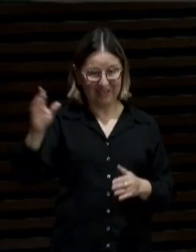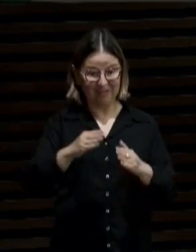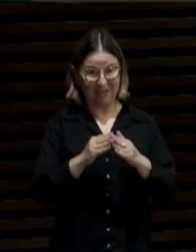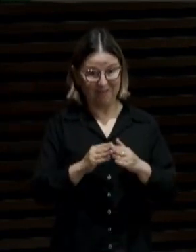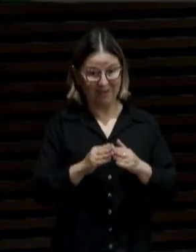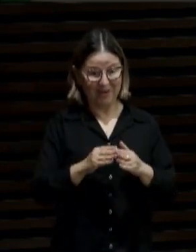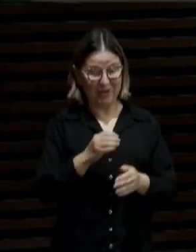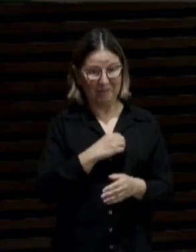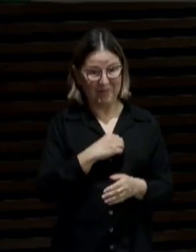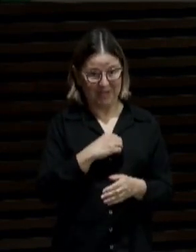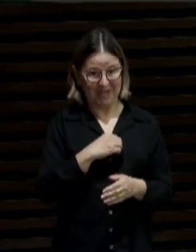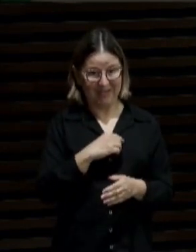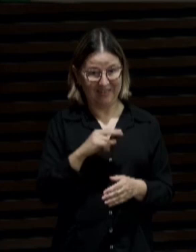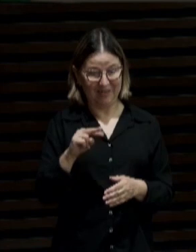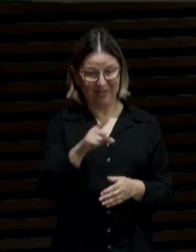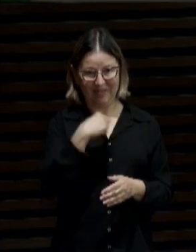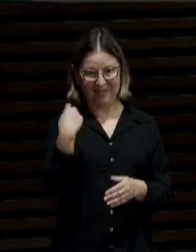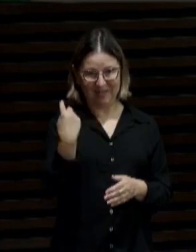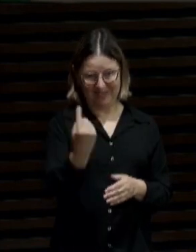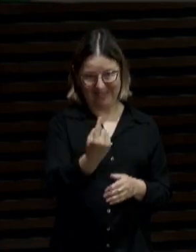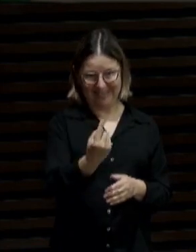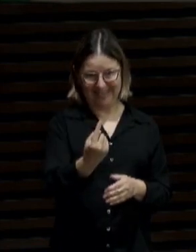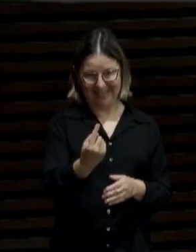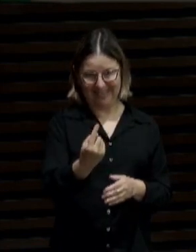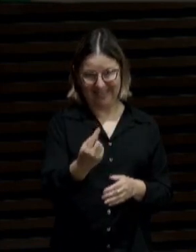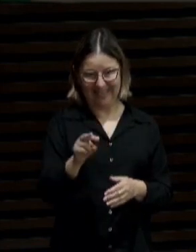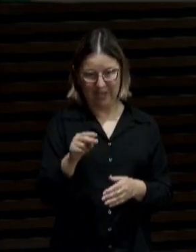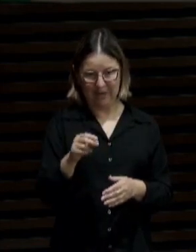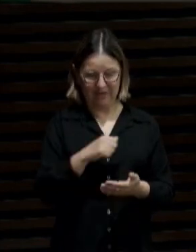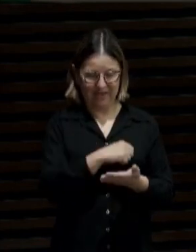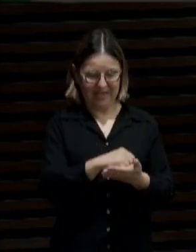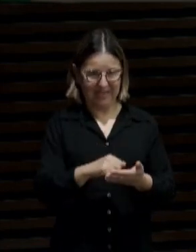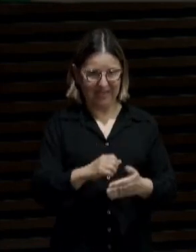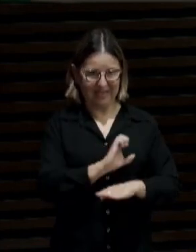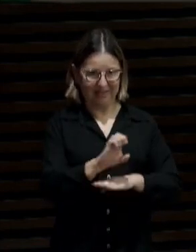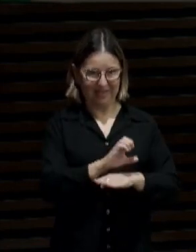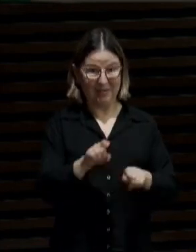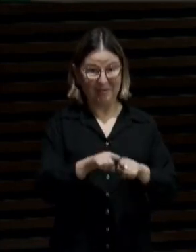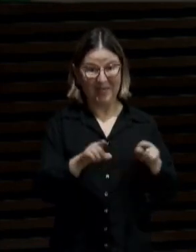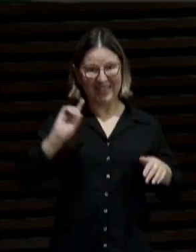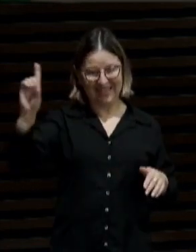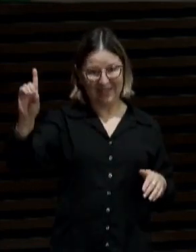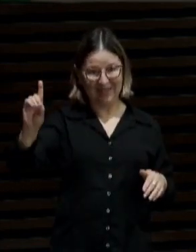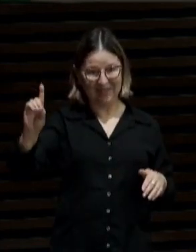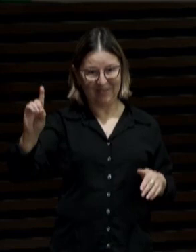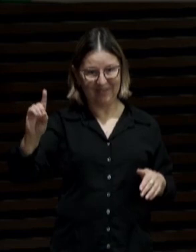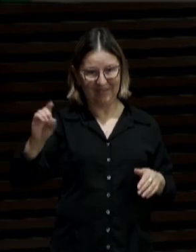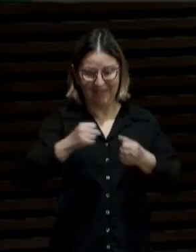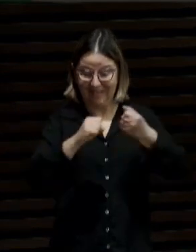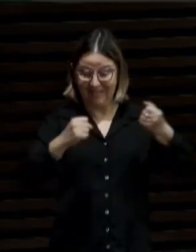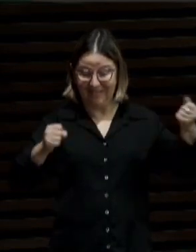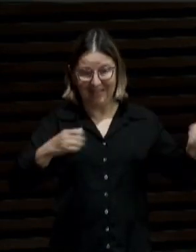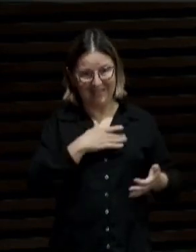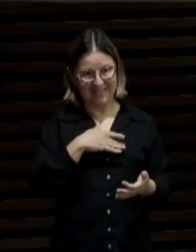nós ecoarão para todos sempre. Vamos ler Efésios 2, 4 a 7. Mas Deus, sendo rico em misericórdia por